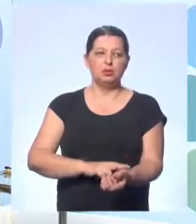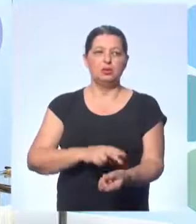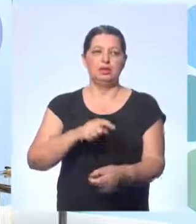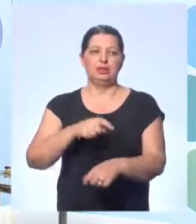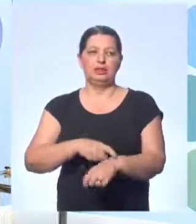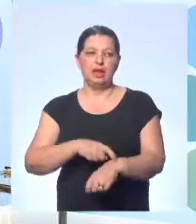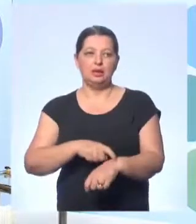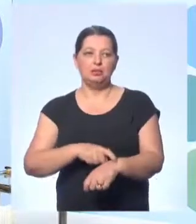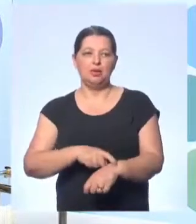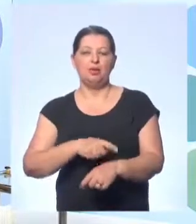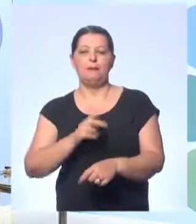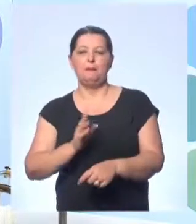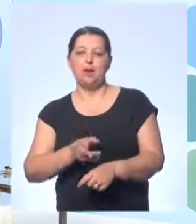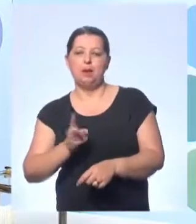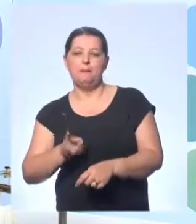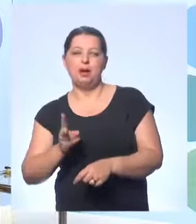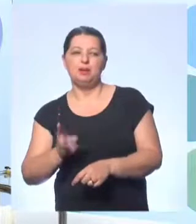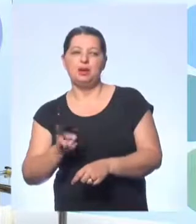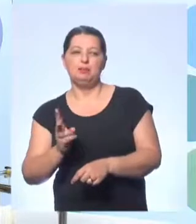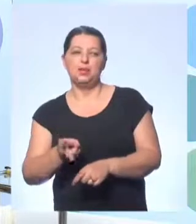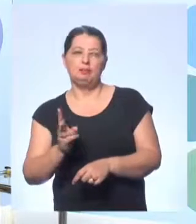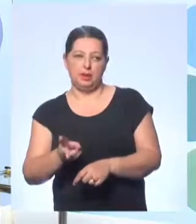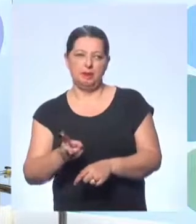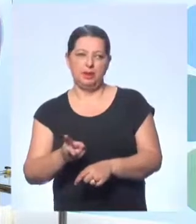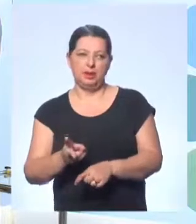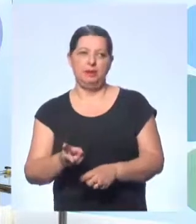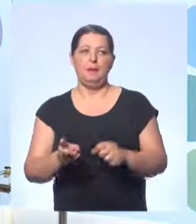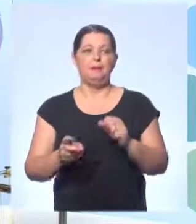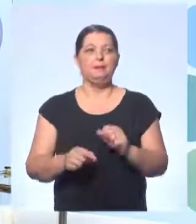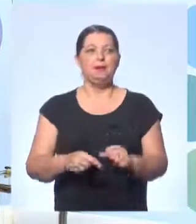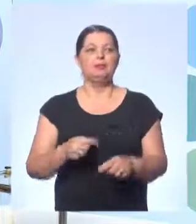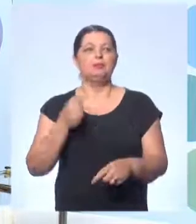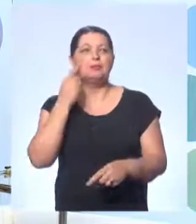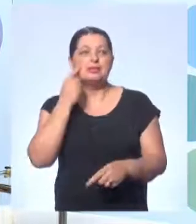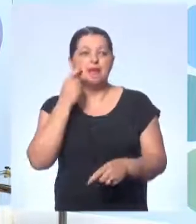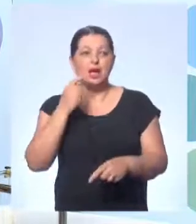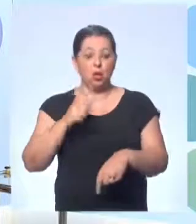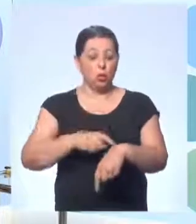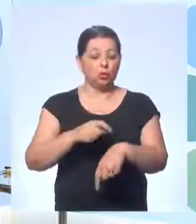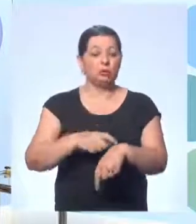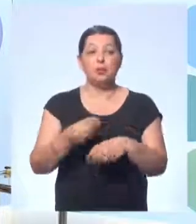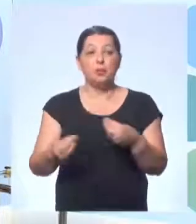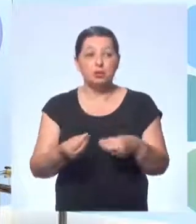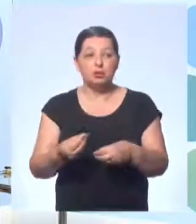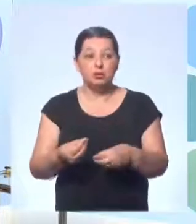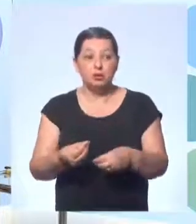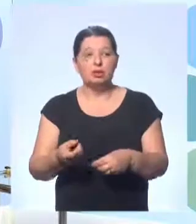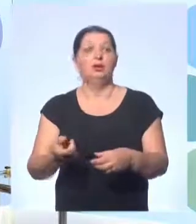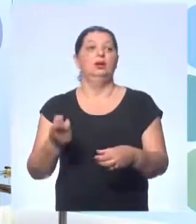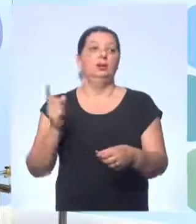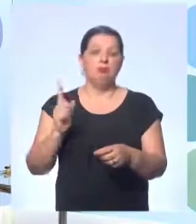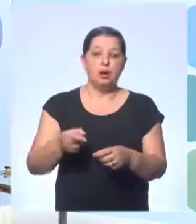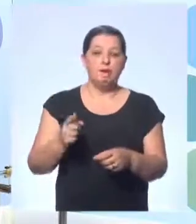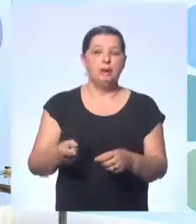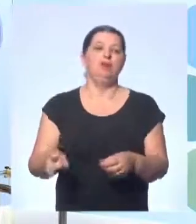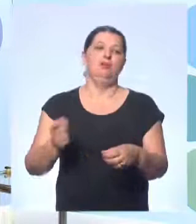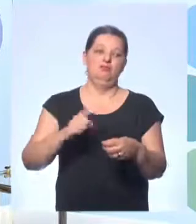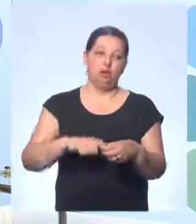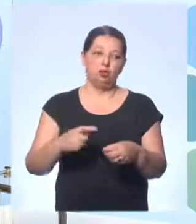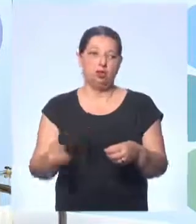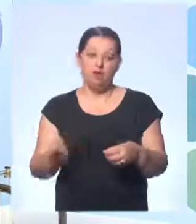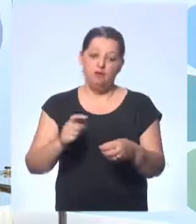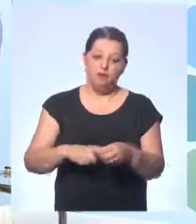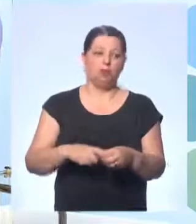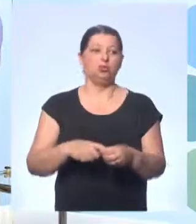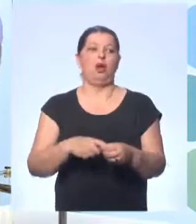tempo constante, né? Então, a gente está pensando em durações que se repetem e que são constantes, que são